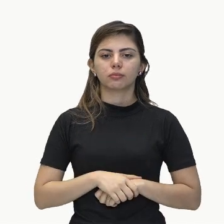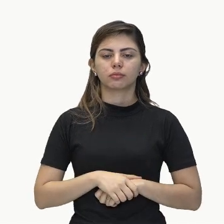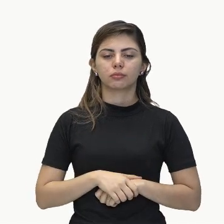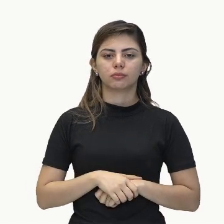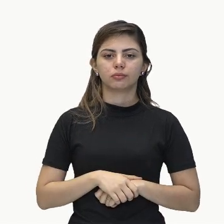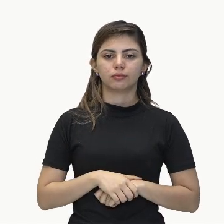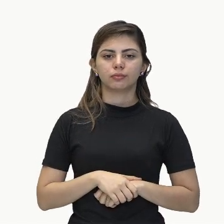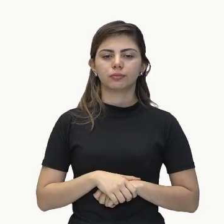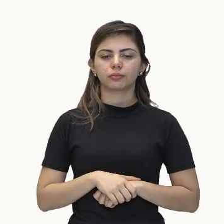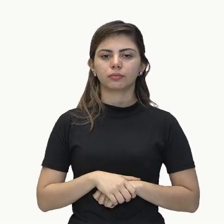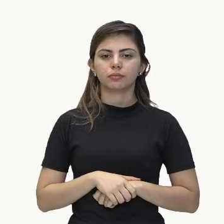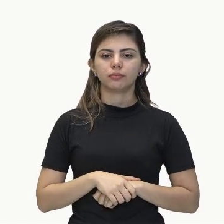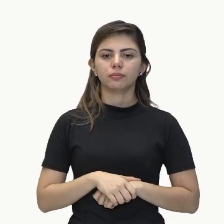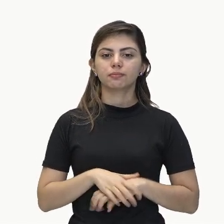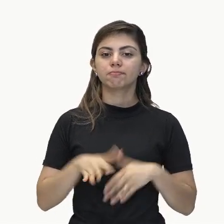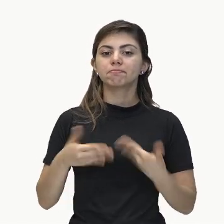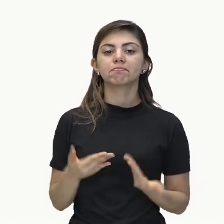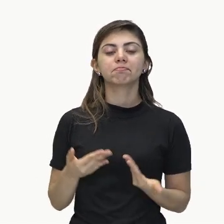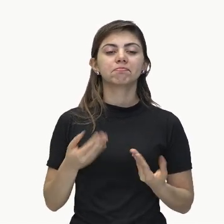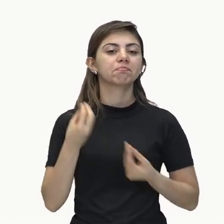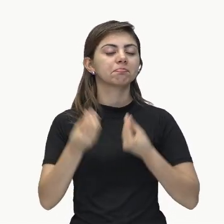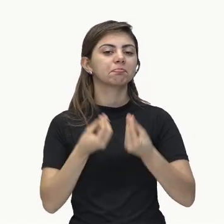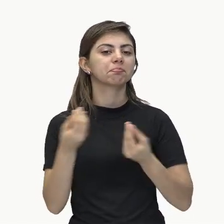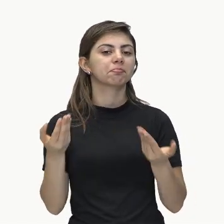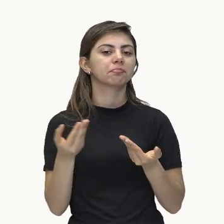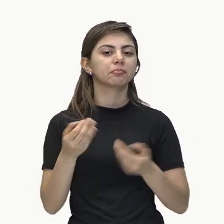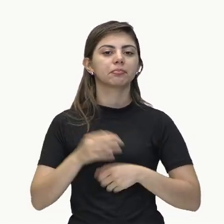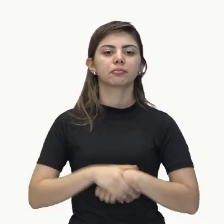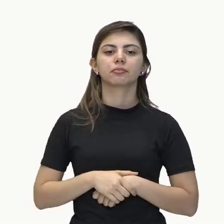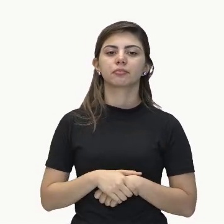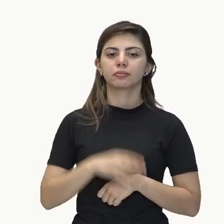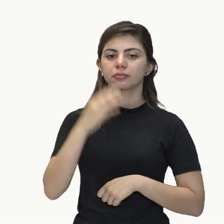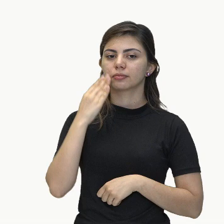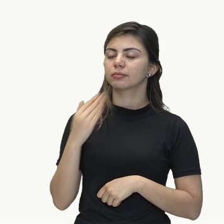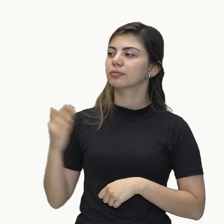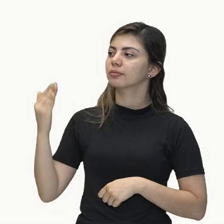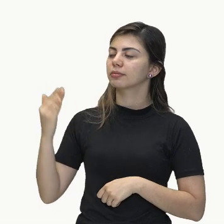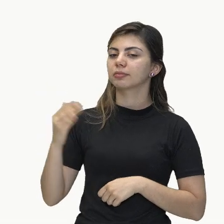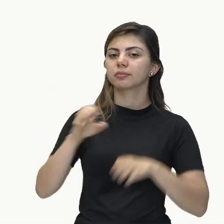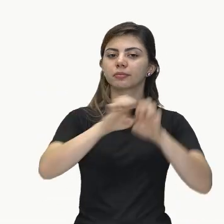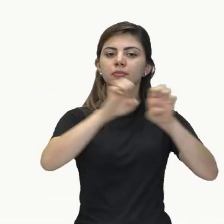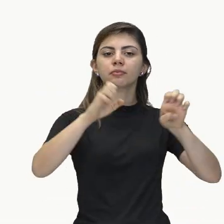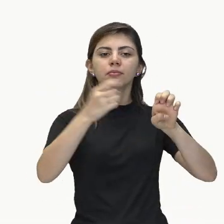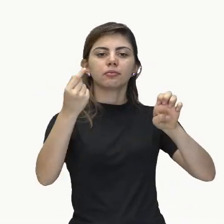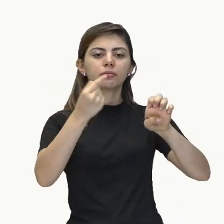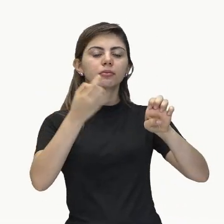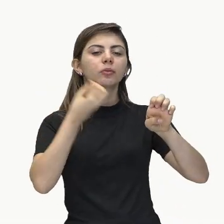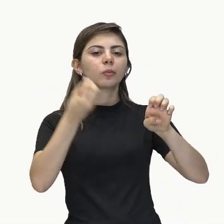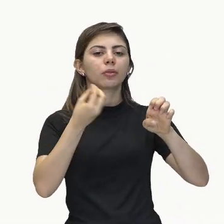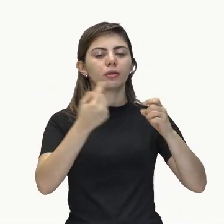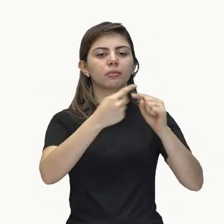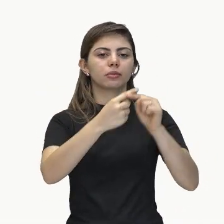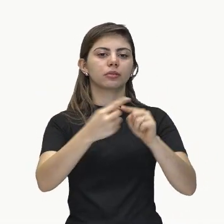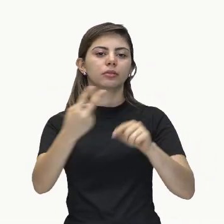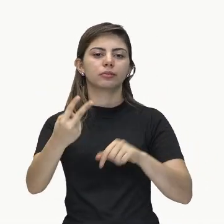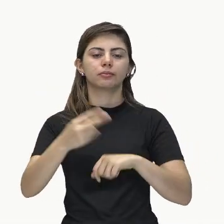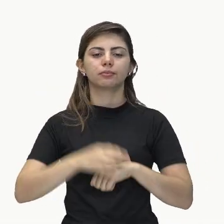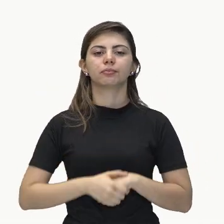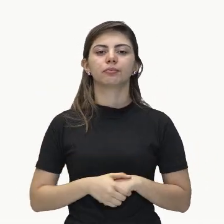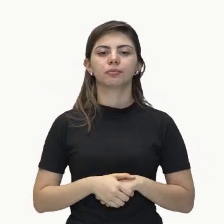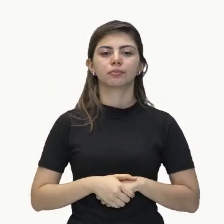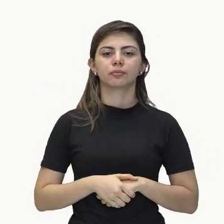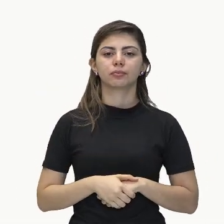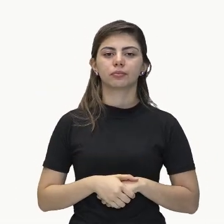bem? E o que você vai fazer? Olha aí, ó. Minha primeira equação, multiplicando por 2, eu vou